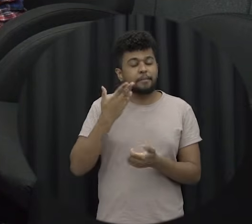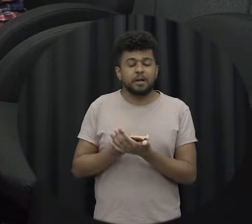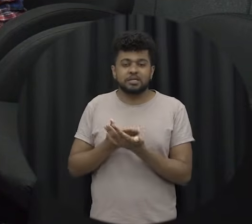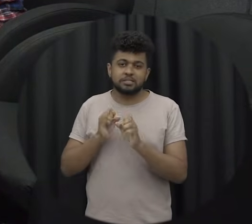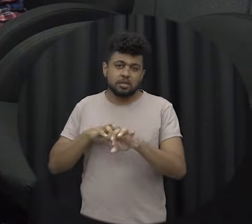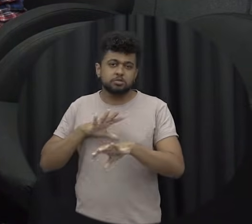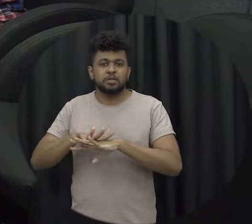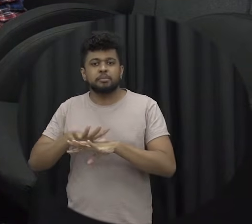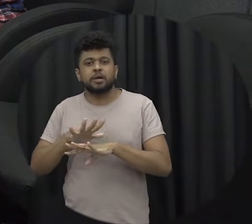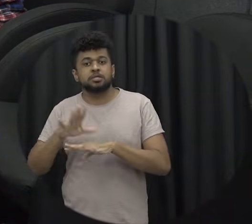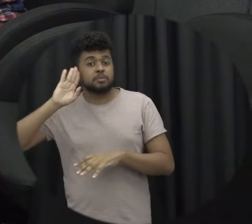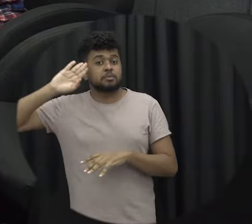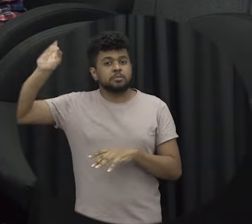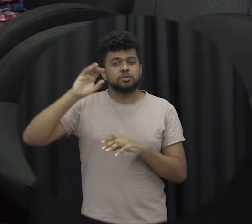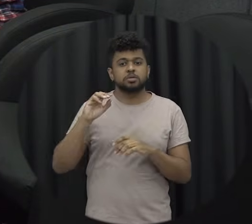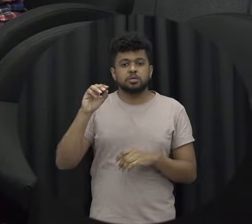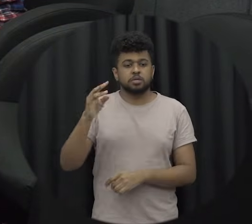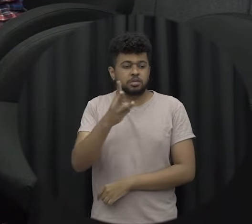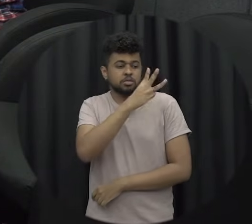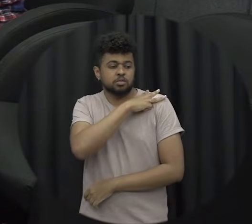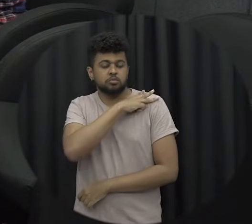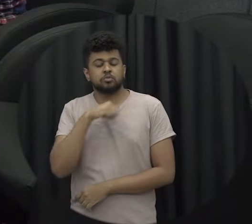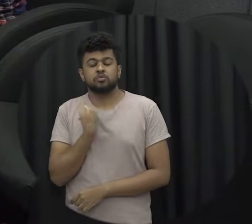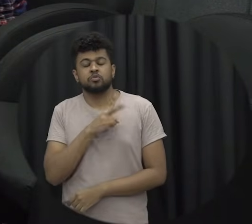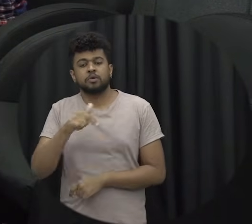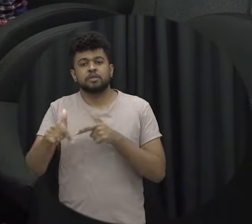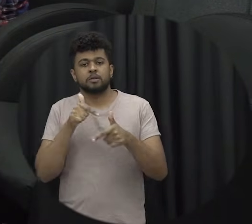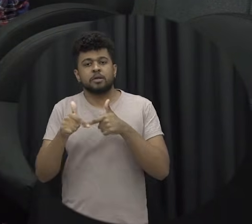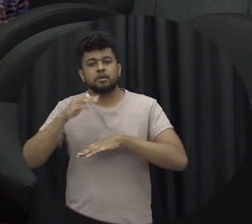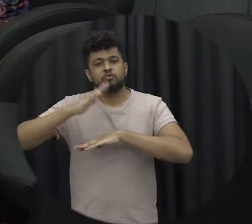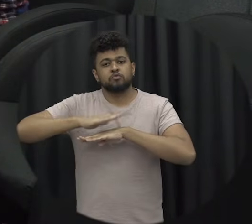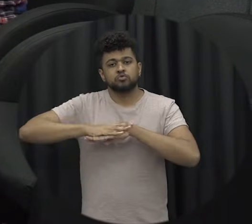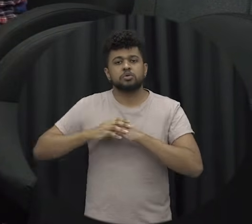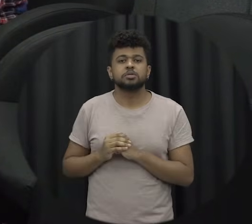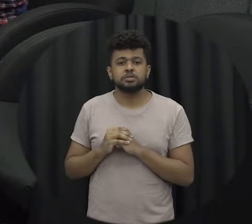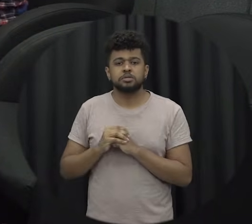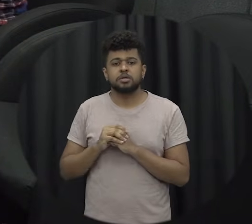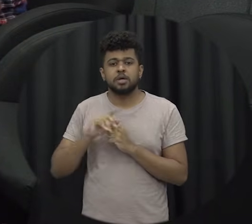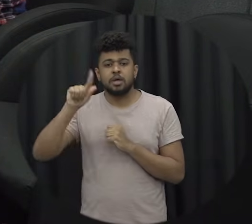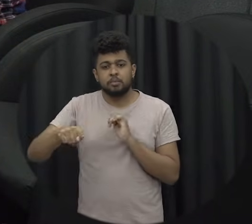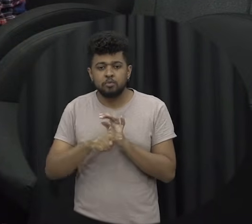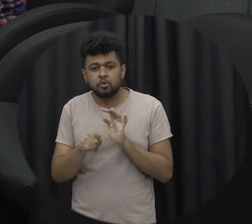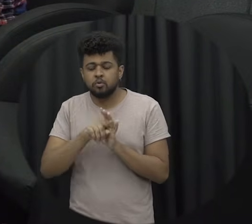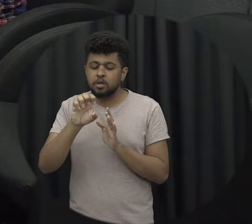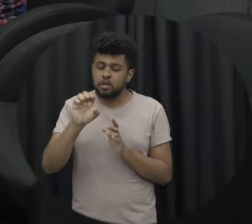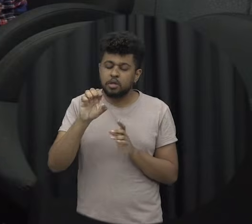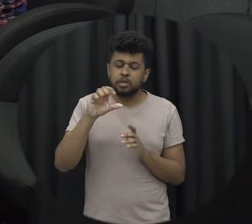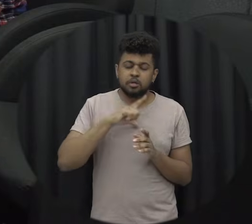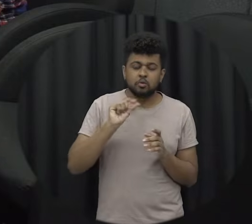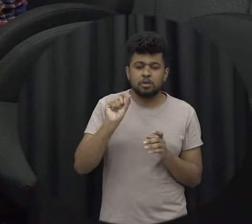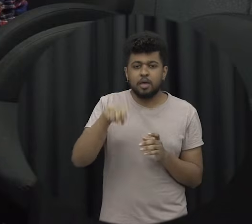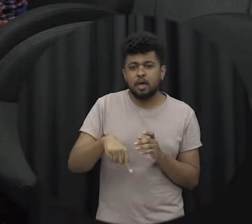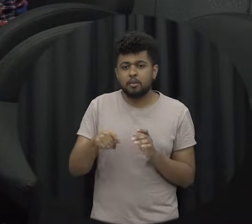médio, que a gente vai trabalhar funções, né? O que é uma exponencial, o que é achatar a curva e outras coisas mais,